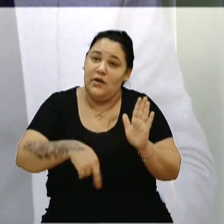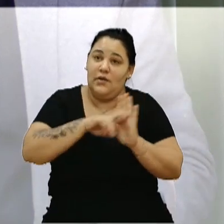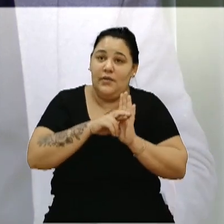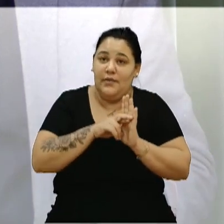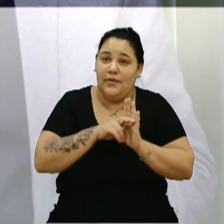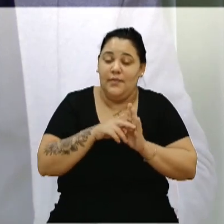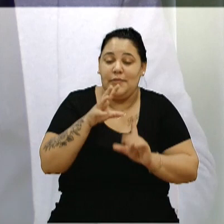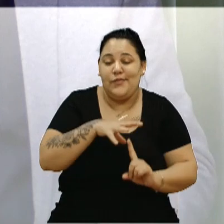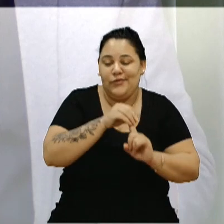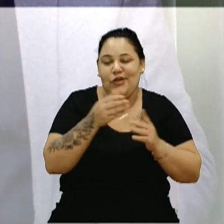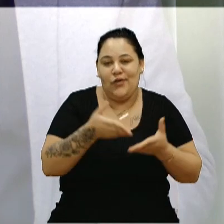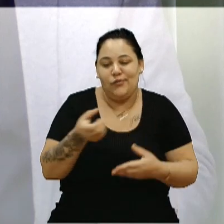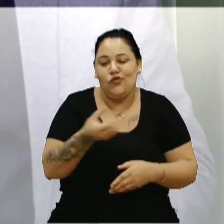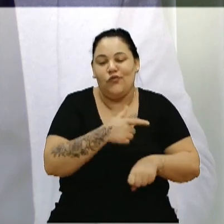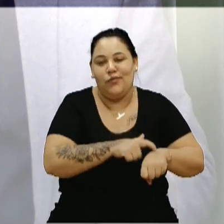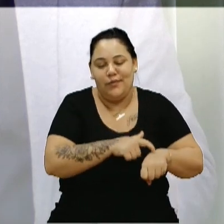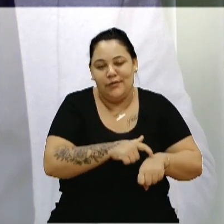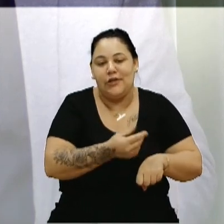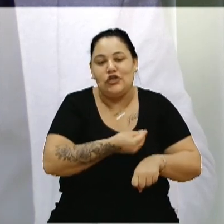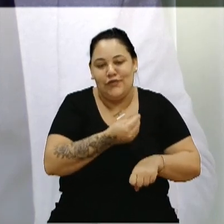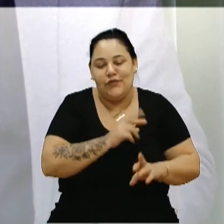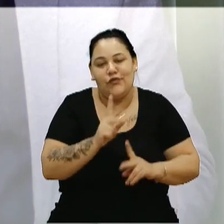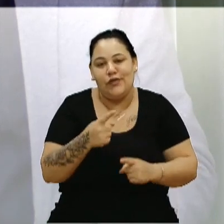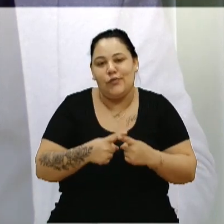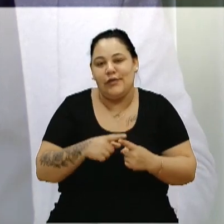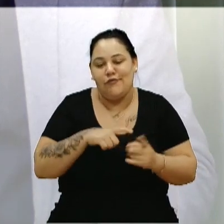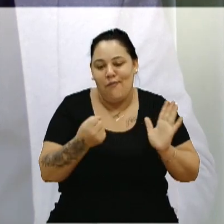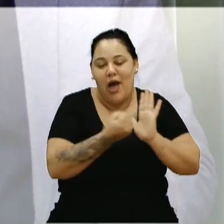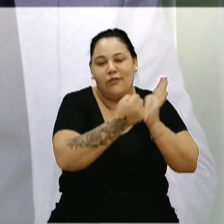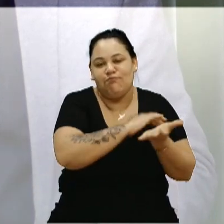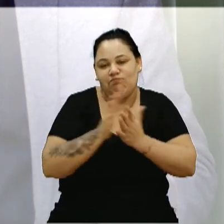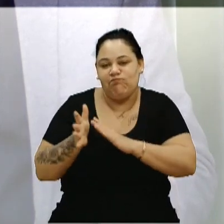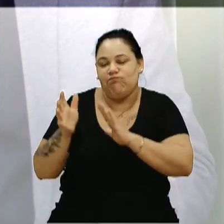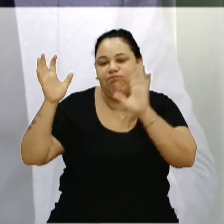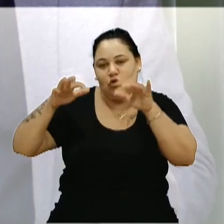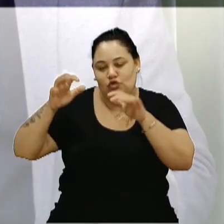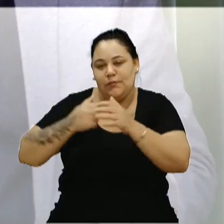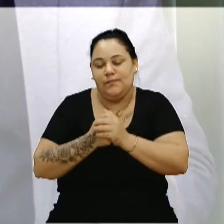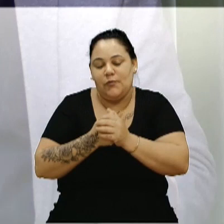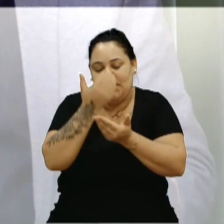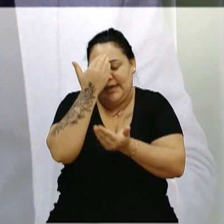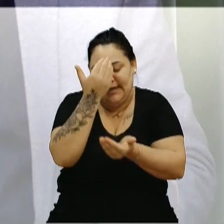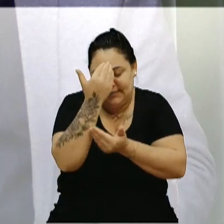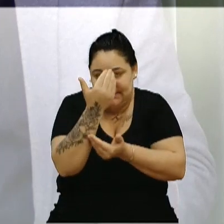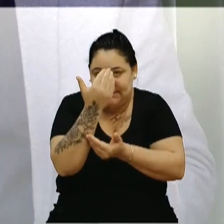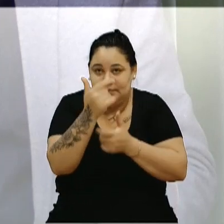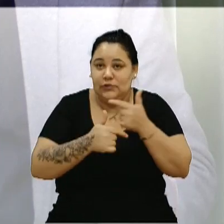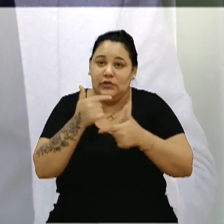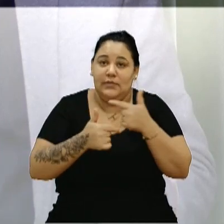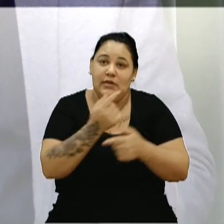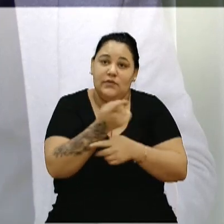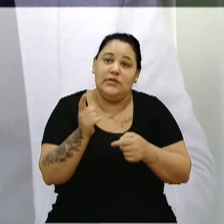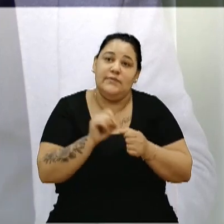novo momento em que a gente vive a partir de agora. Muito obrigada pela presença de vocês, pela clareza, pelo trabalho que têm feito e